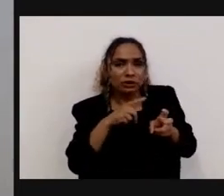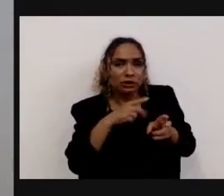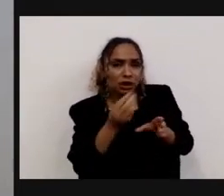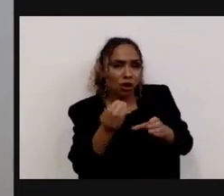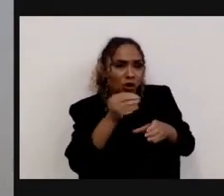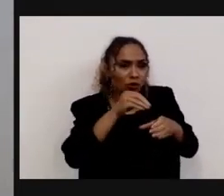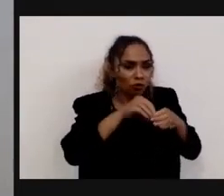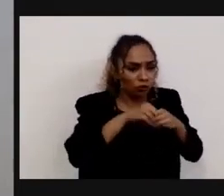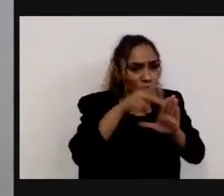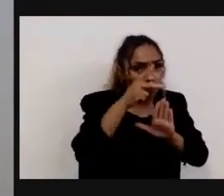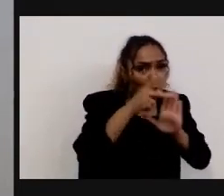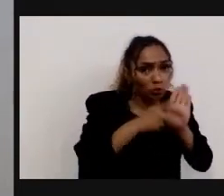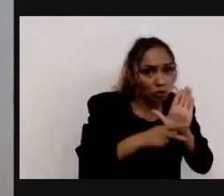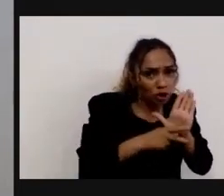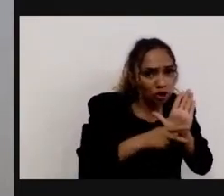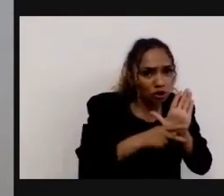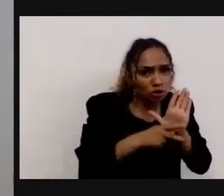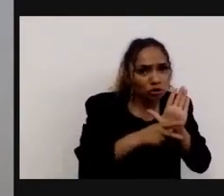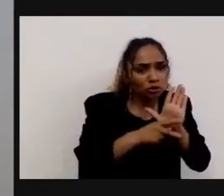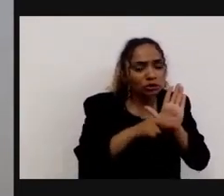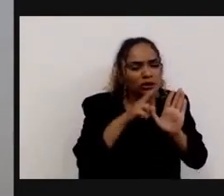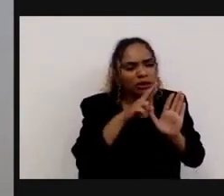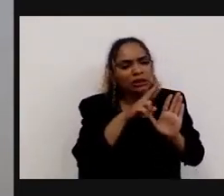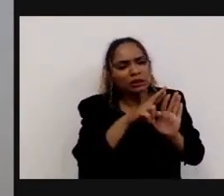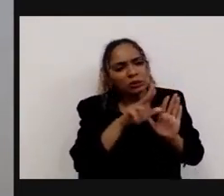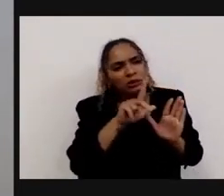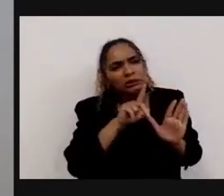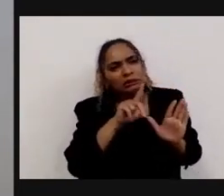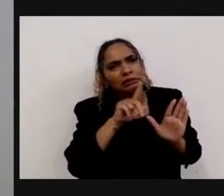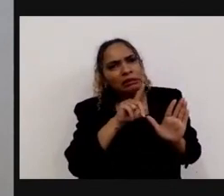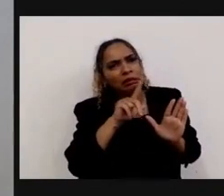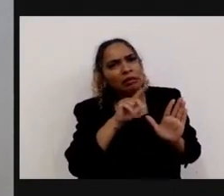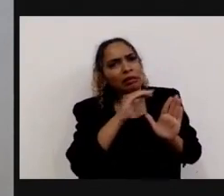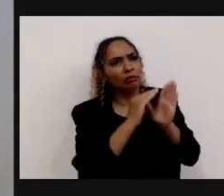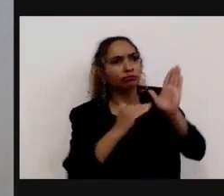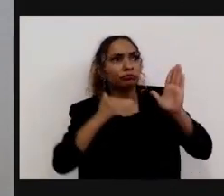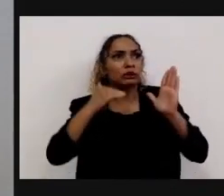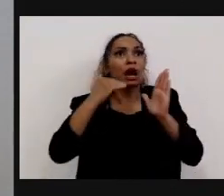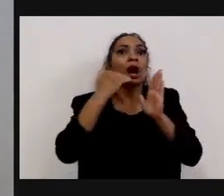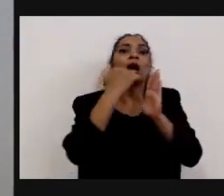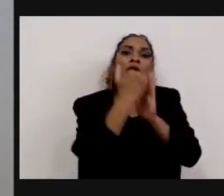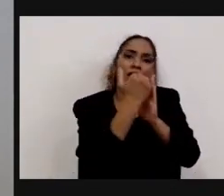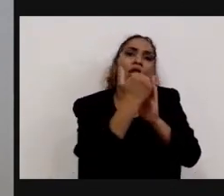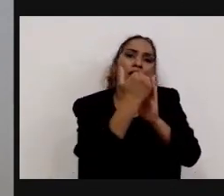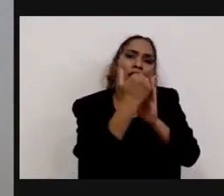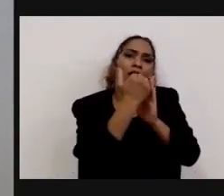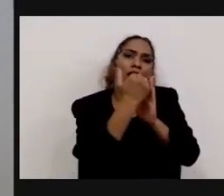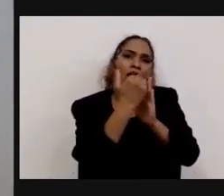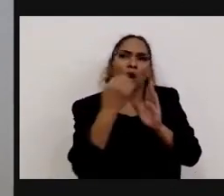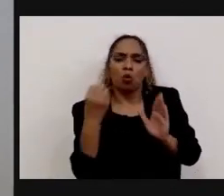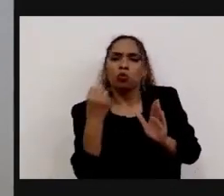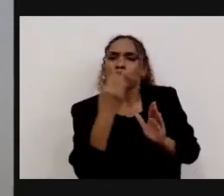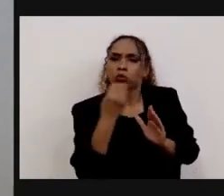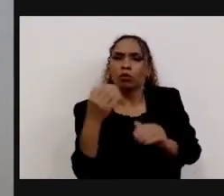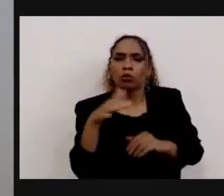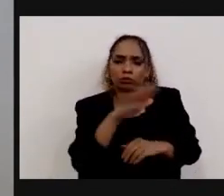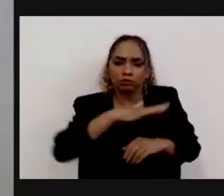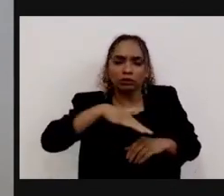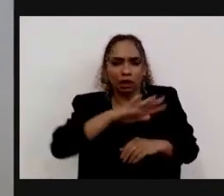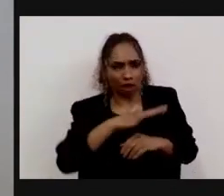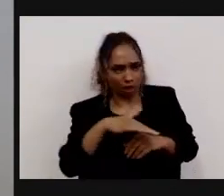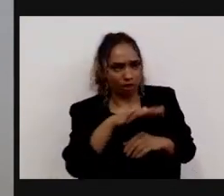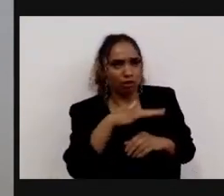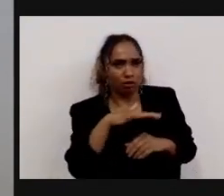envolvidas em um projeto que estava gerando resultado muito eficiente ou bacana seja para o setor